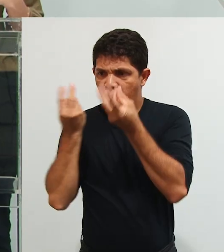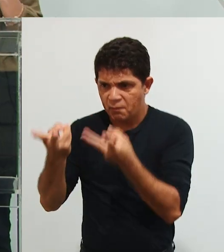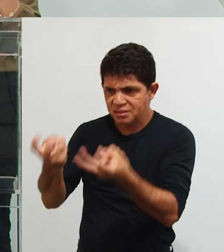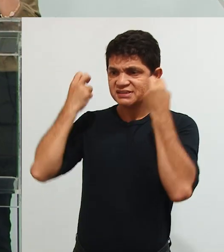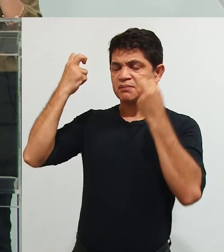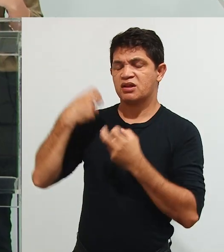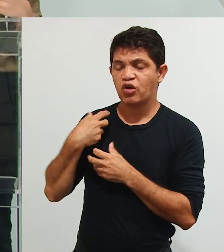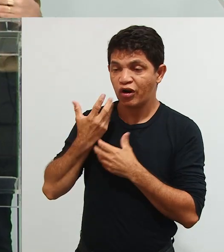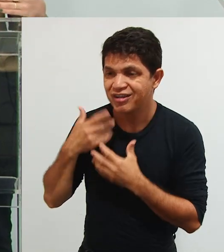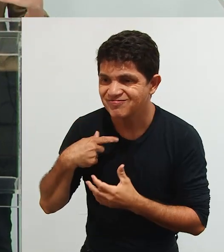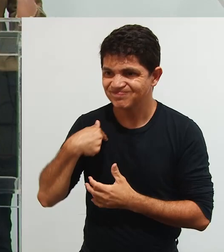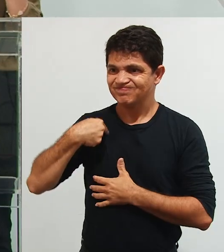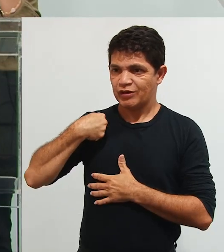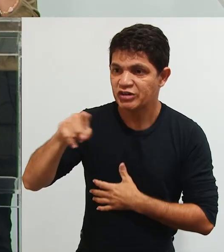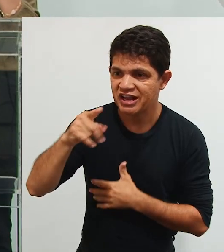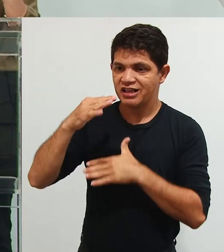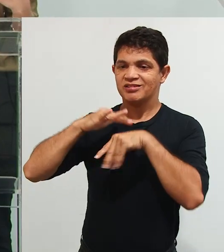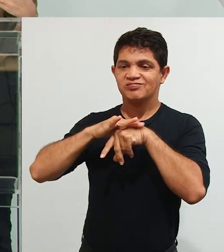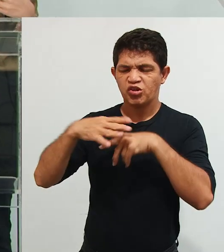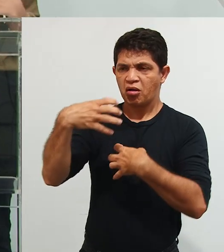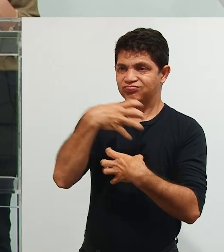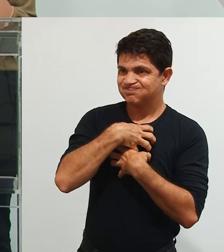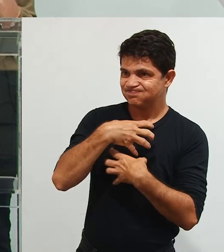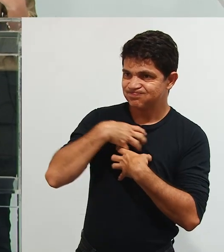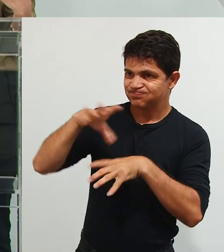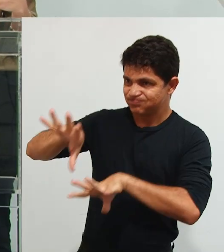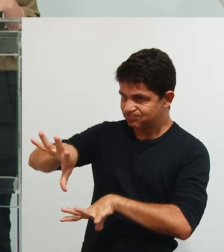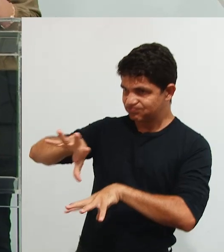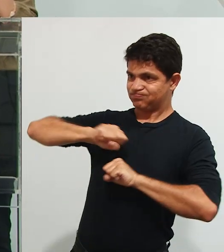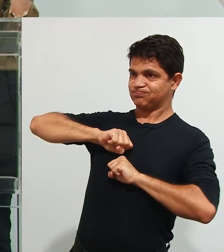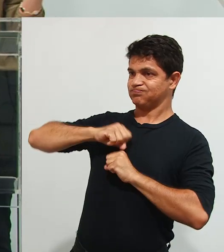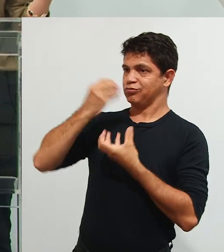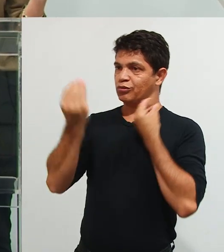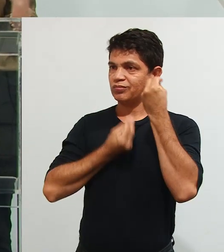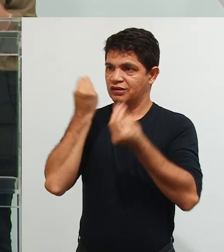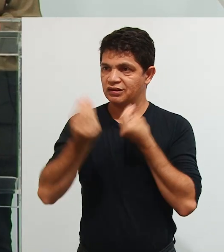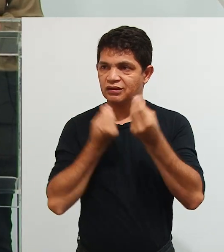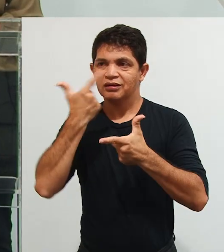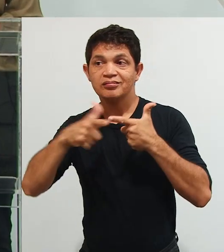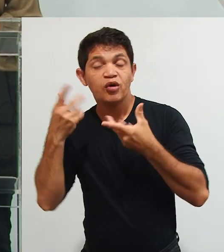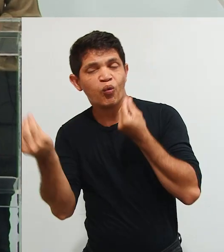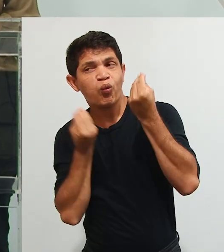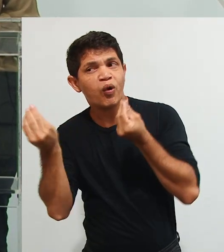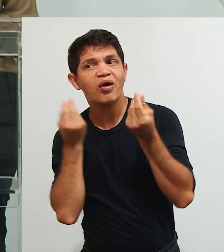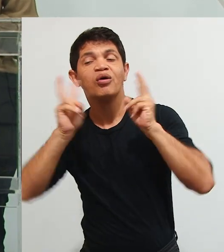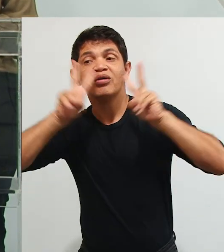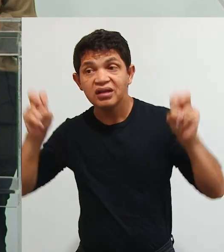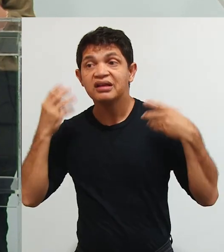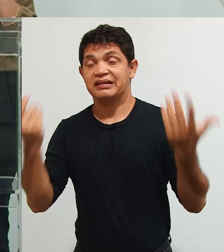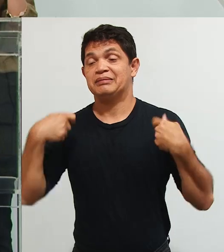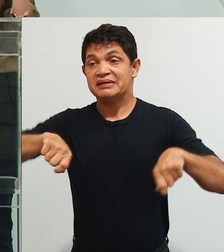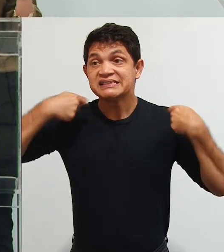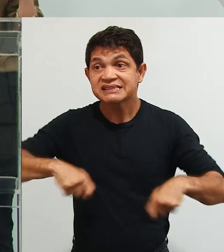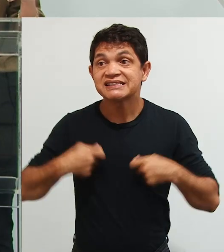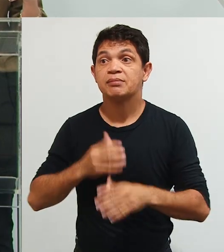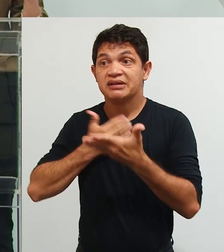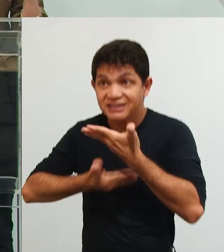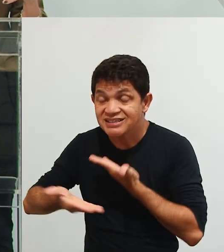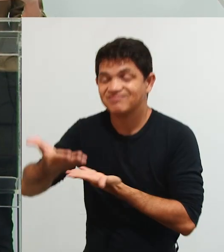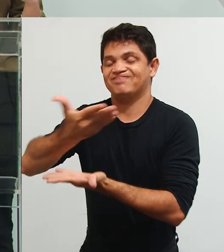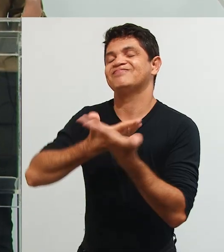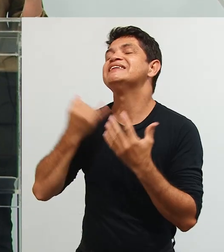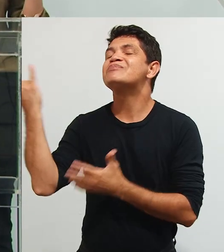quais são os meus pensamentos, quais são os sentimentos que movimentam as diversas situações da vida. Então,